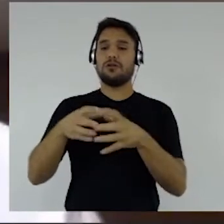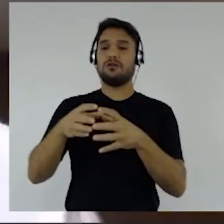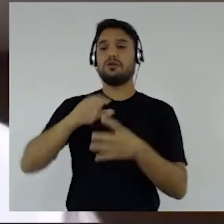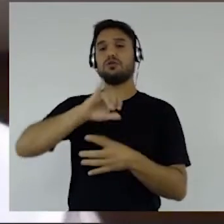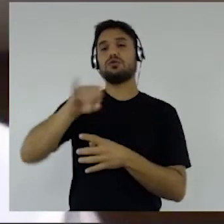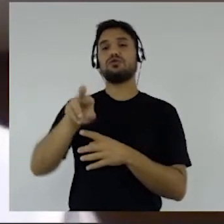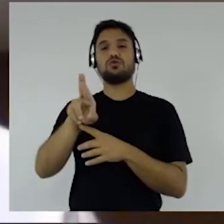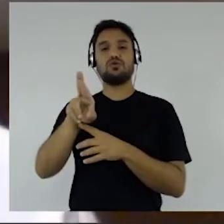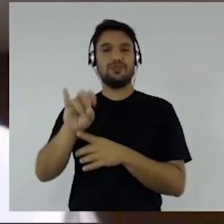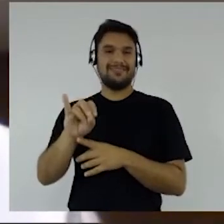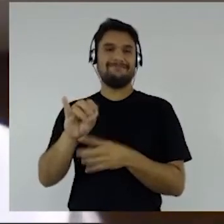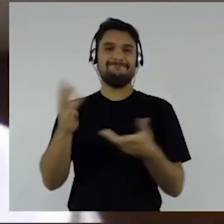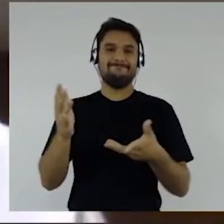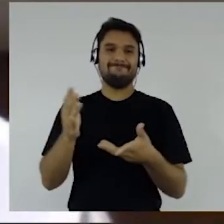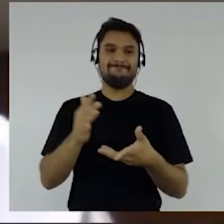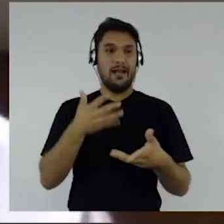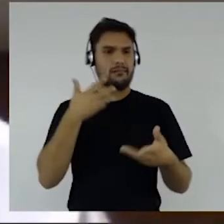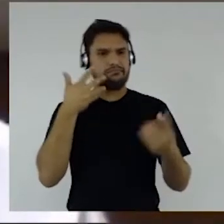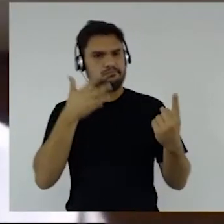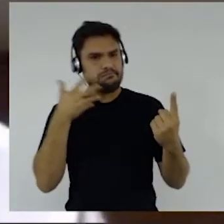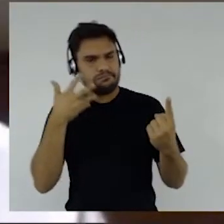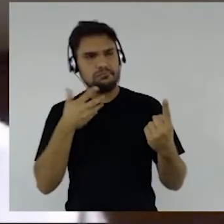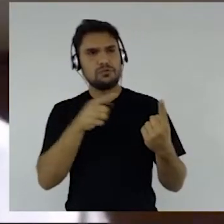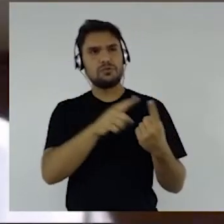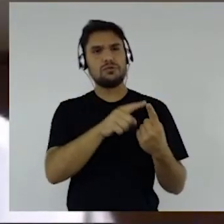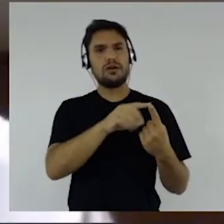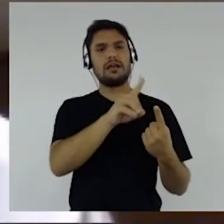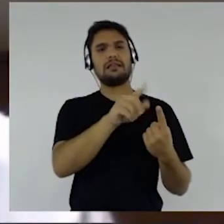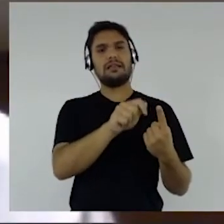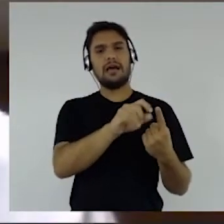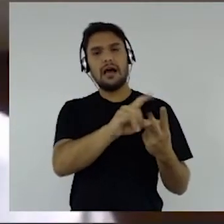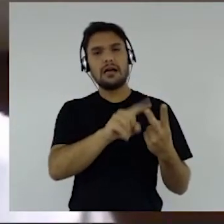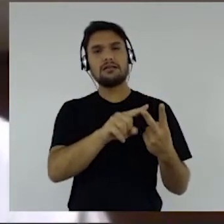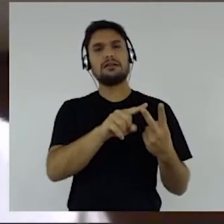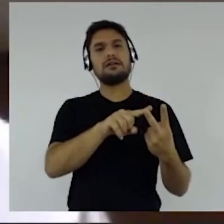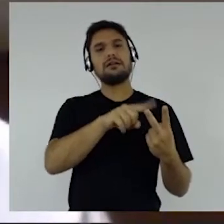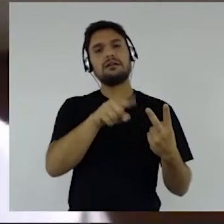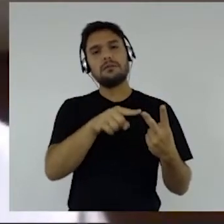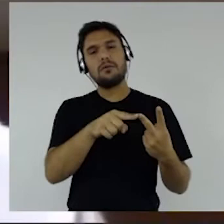mas, assim, depois da palestra, da exposição do Dani e